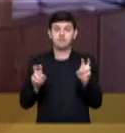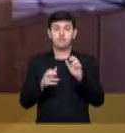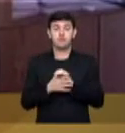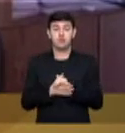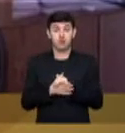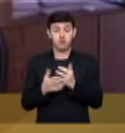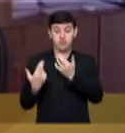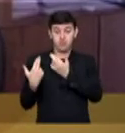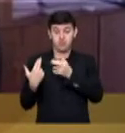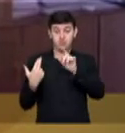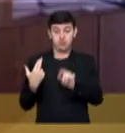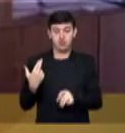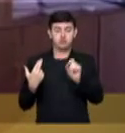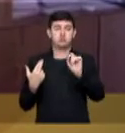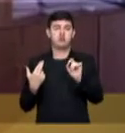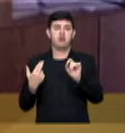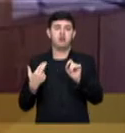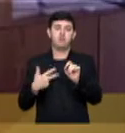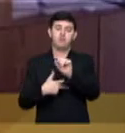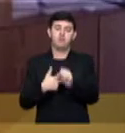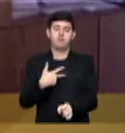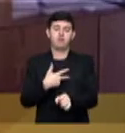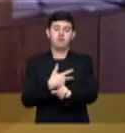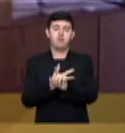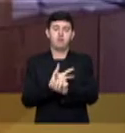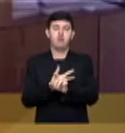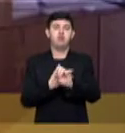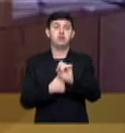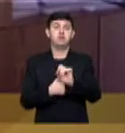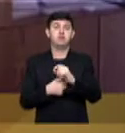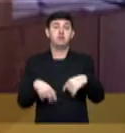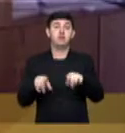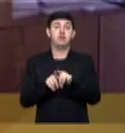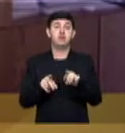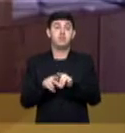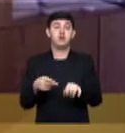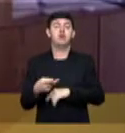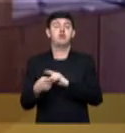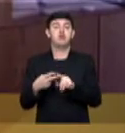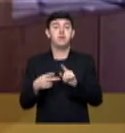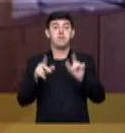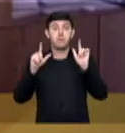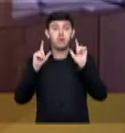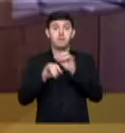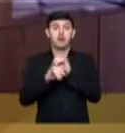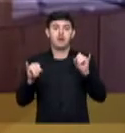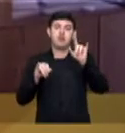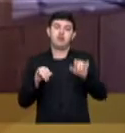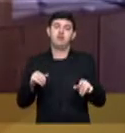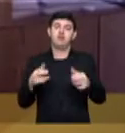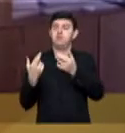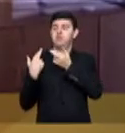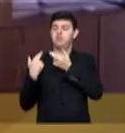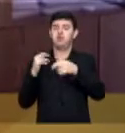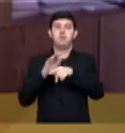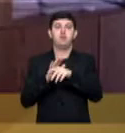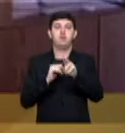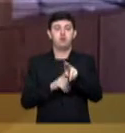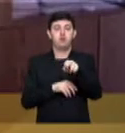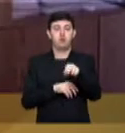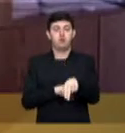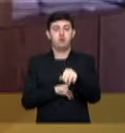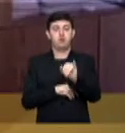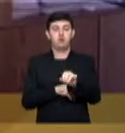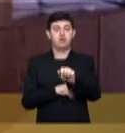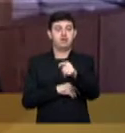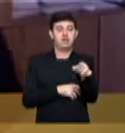ação direta de constitucionalidade, serviço de telecomunicações, propaganda, competência privativa da União. Então, é patente a inconstitucionalidade